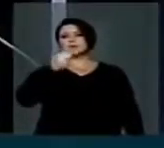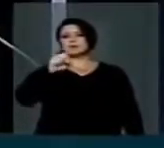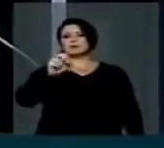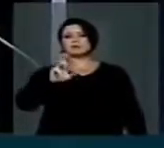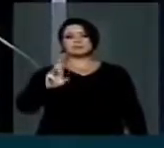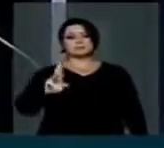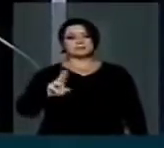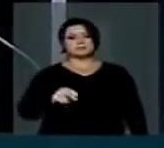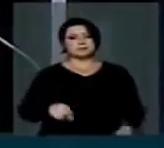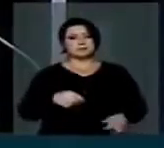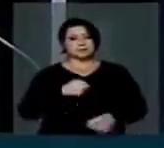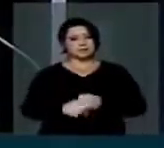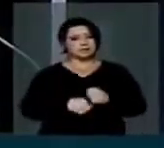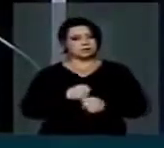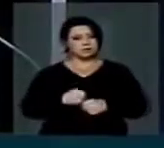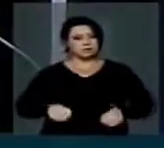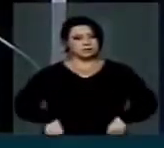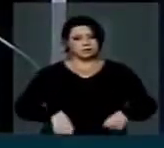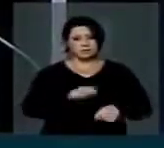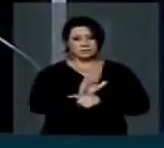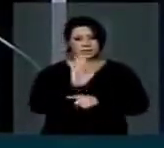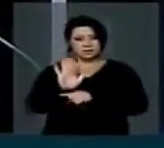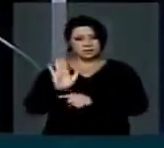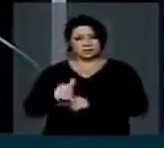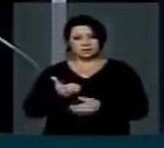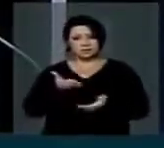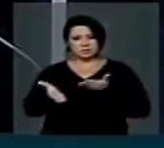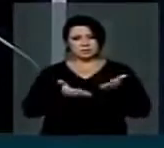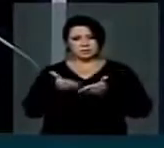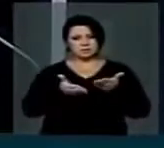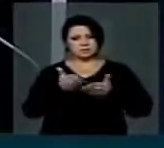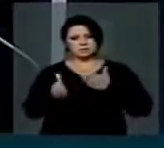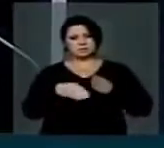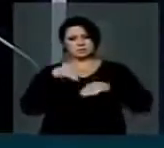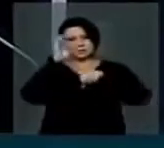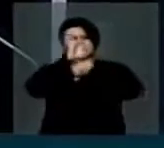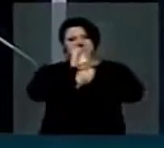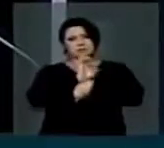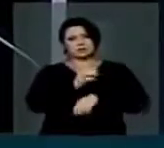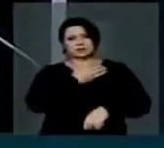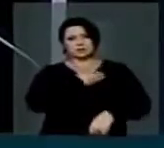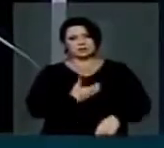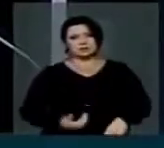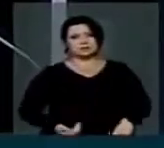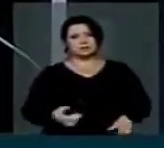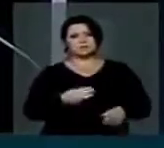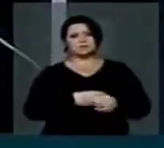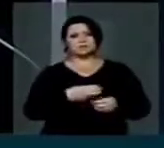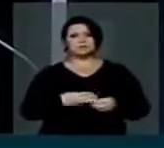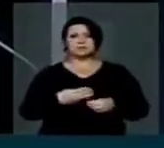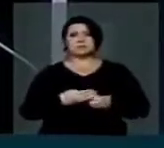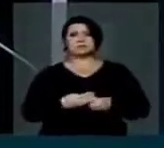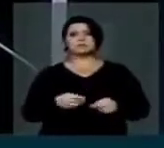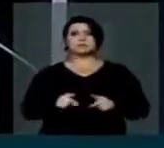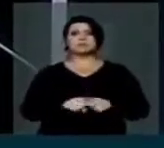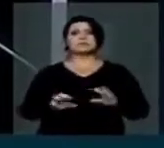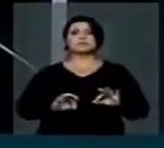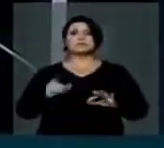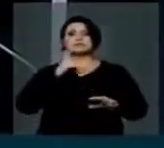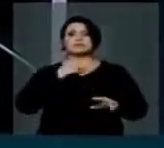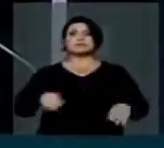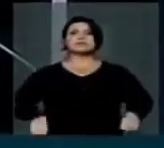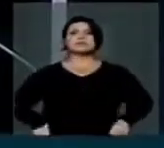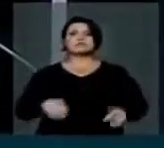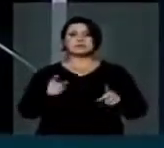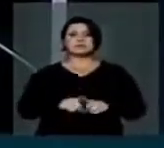se soma todos os serviços prestados pela União, pelos estados, pelos municípios, nós chegamos a